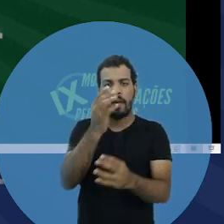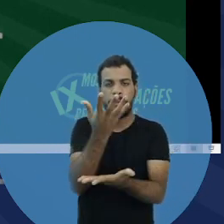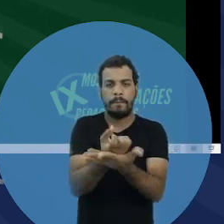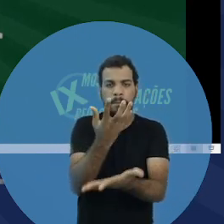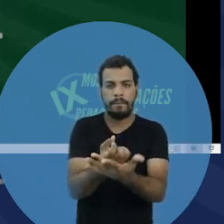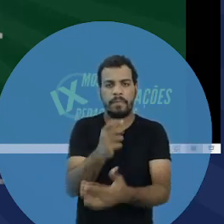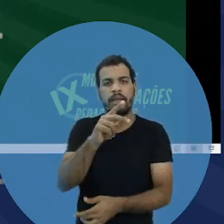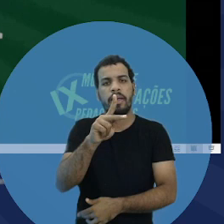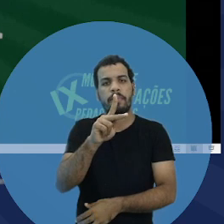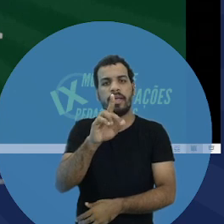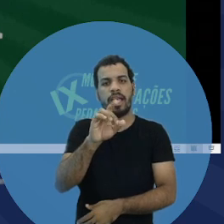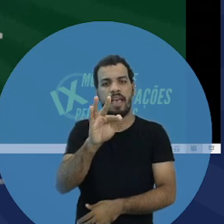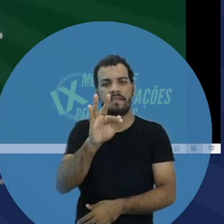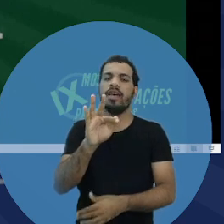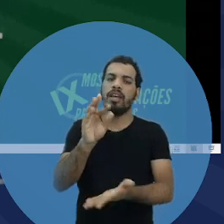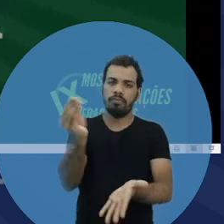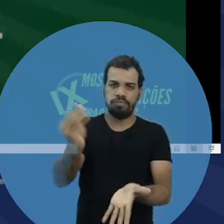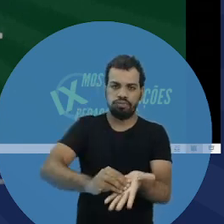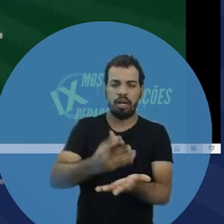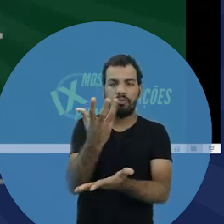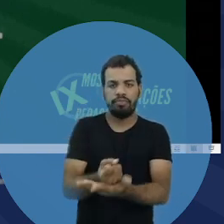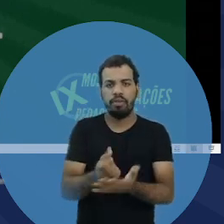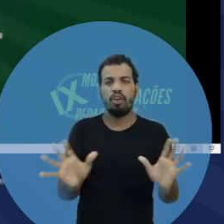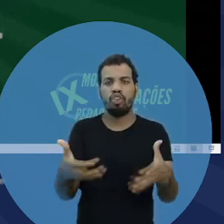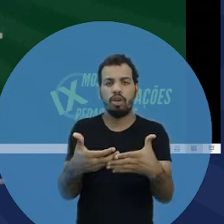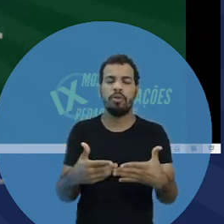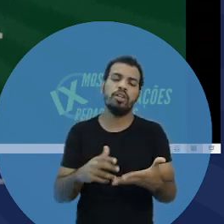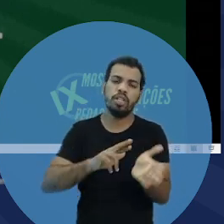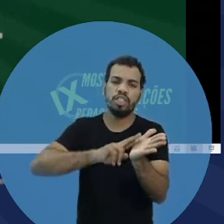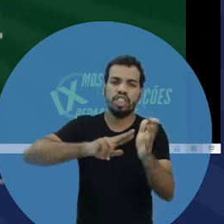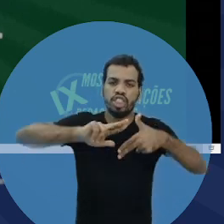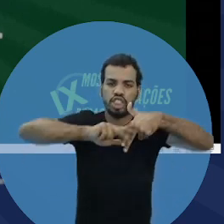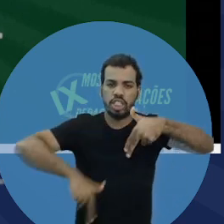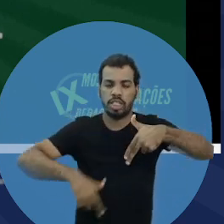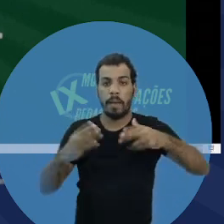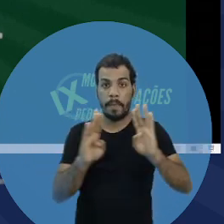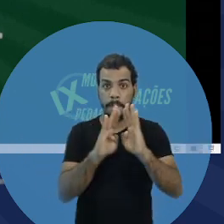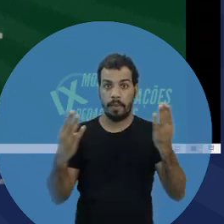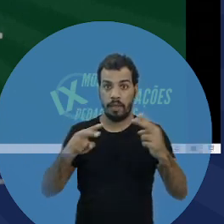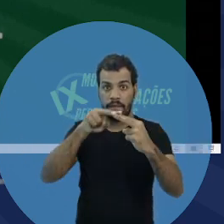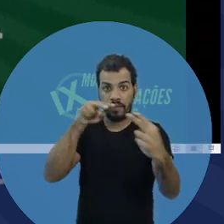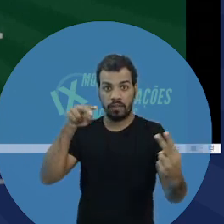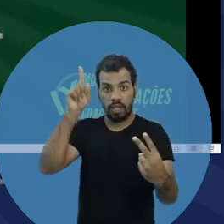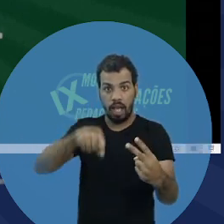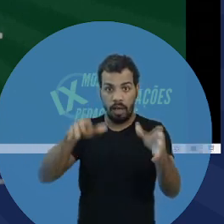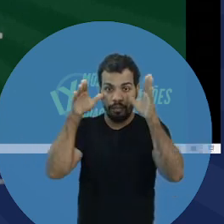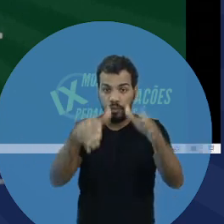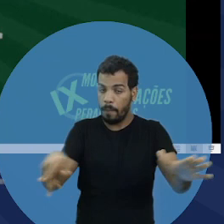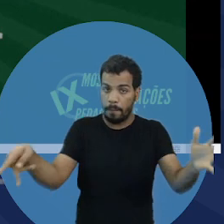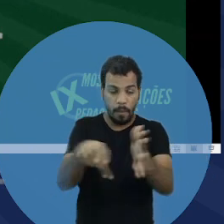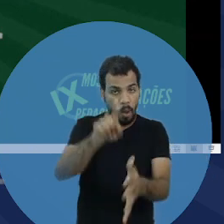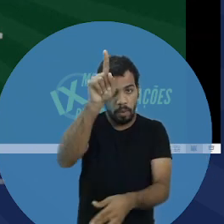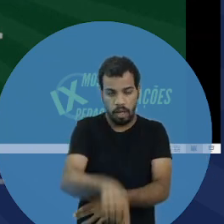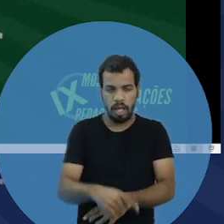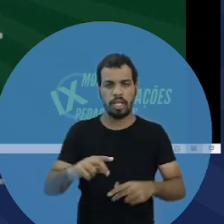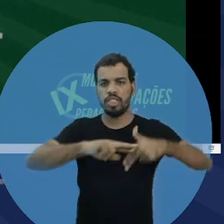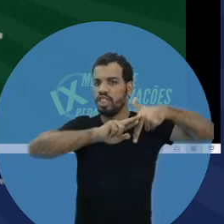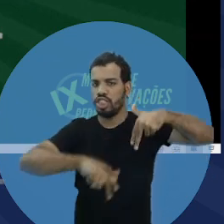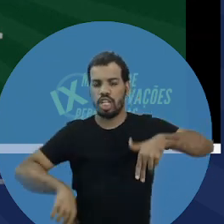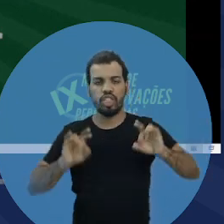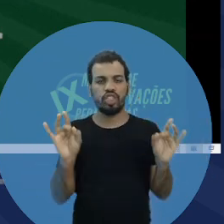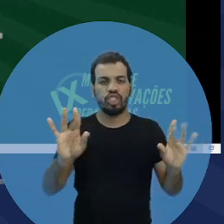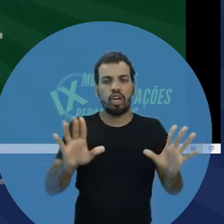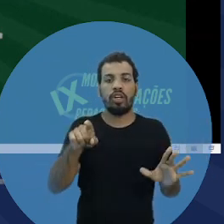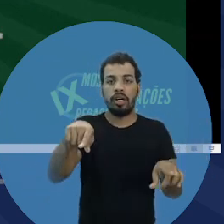núcleo de gênero. E essa biblioteca virtual, ela foi feita exclusivamente só para a questão de gênero, o que também